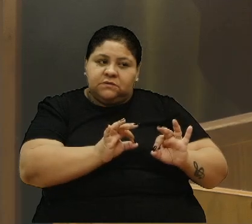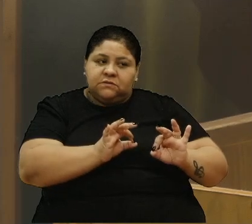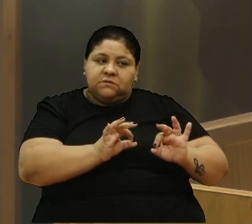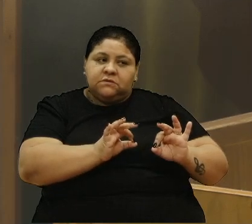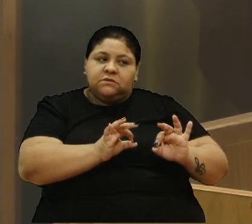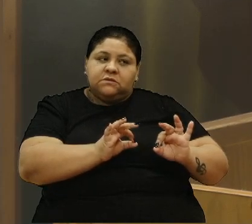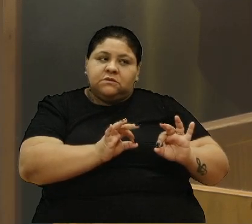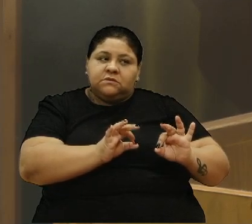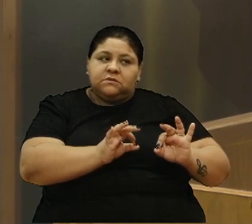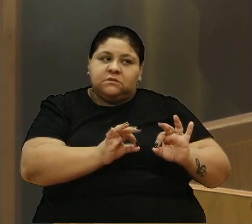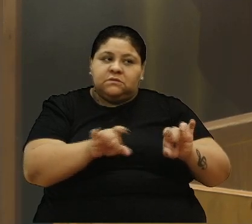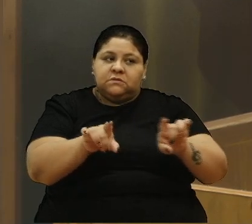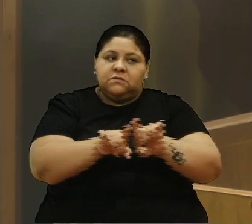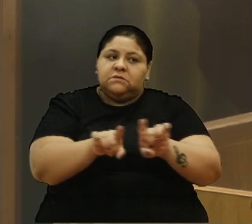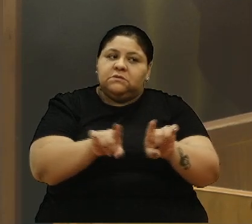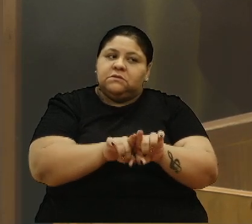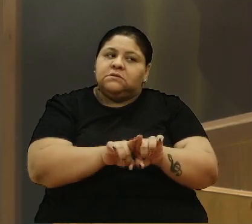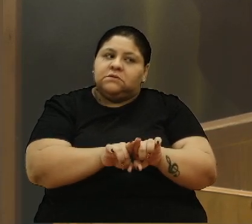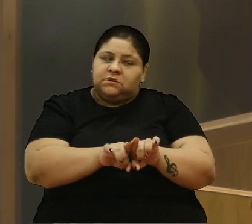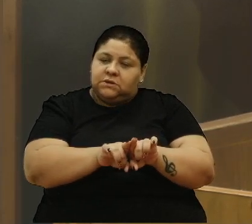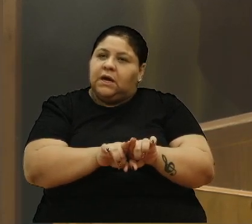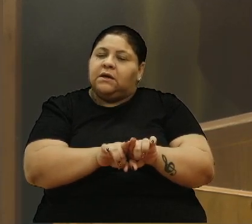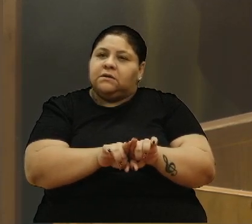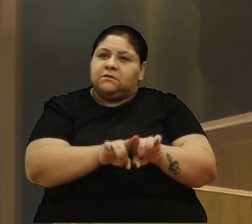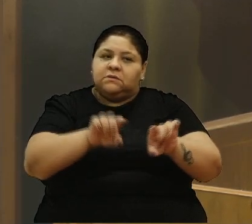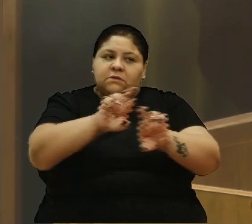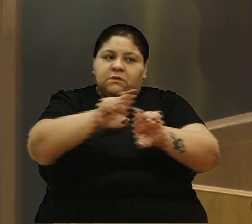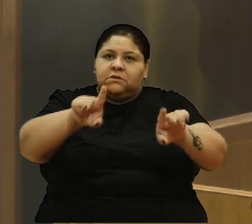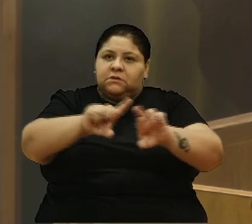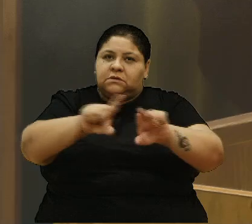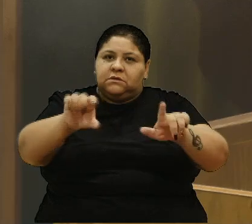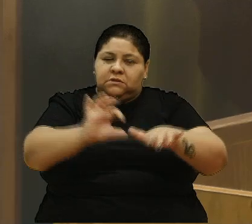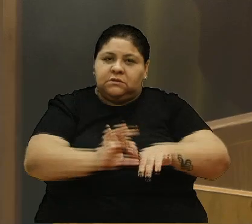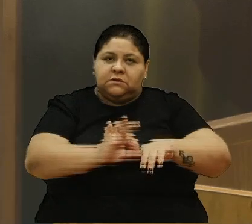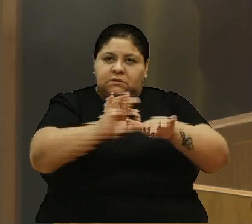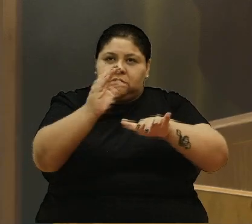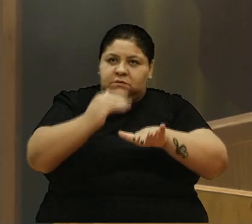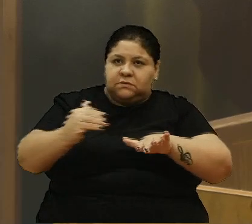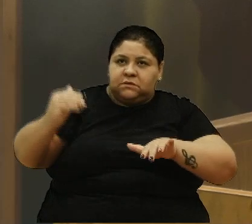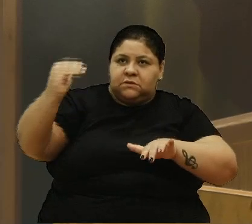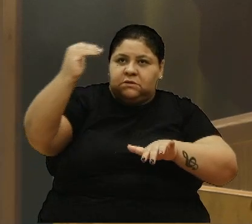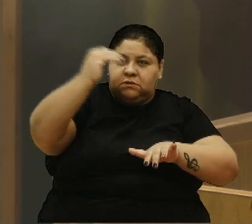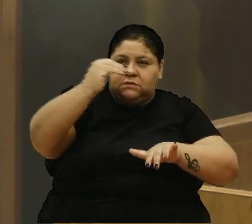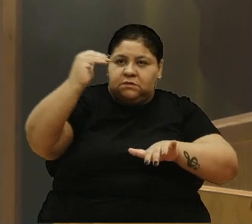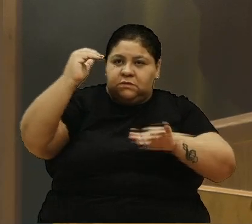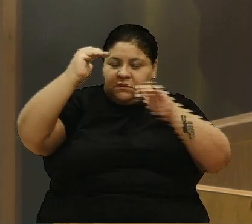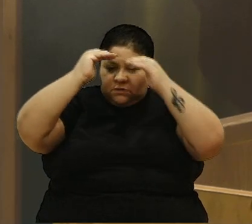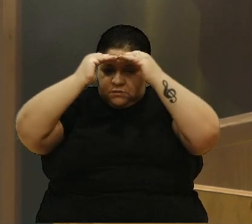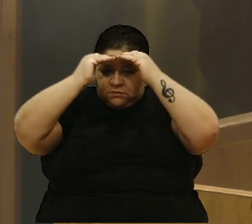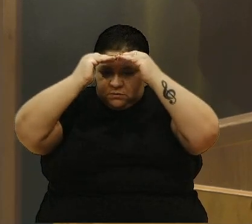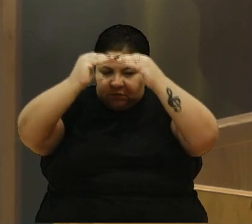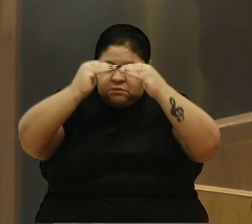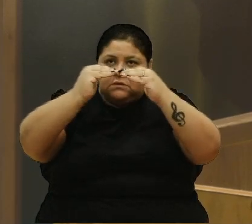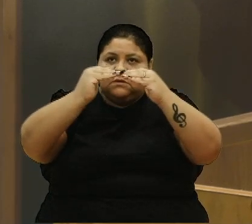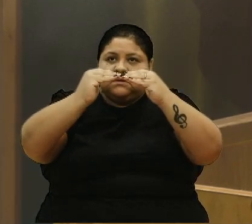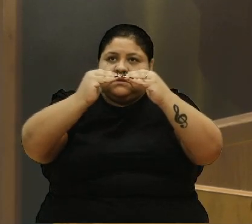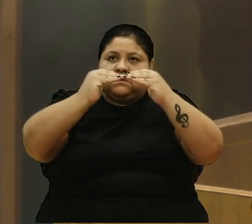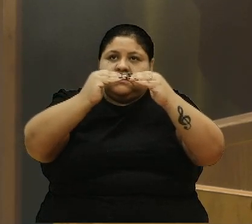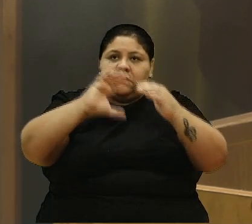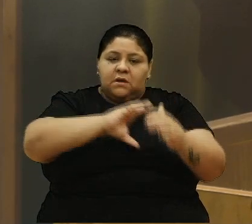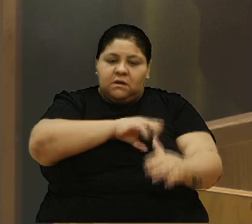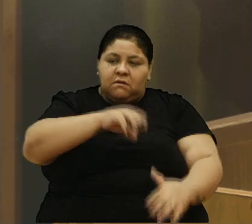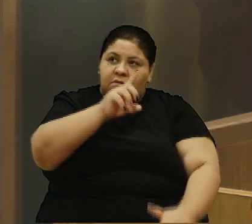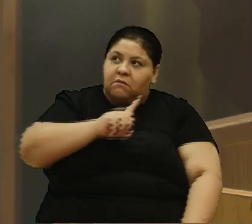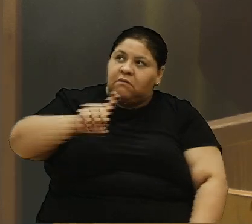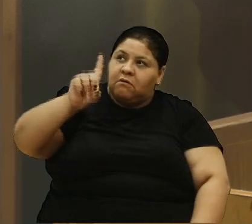requer colaboração entre diferentes níveis de autoridades, respeito, amor a Deus